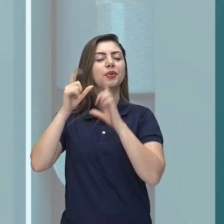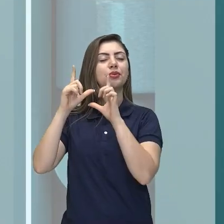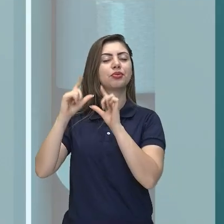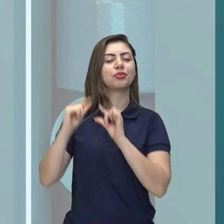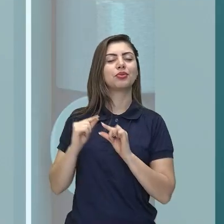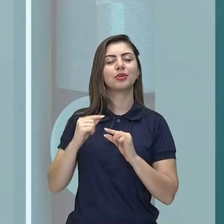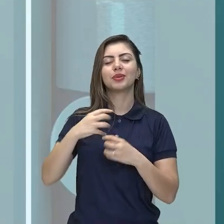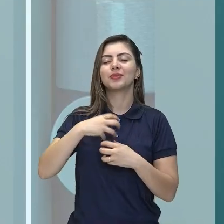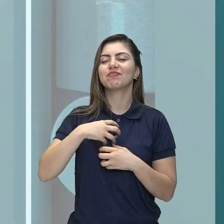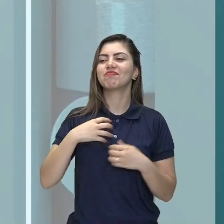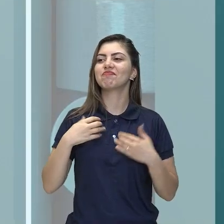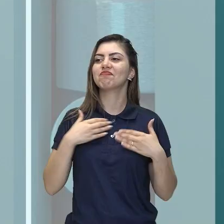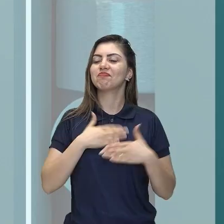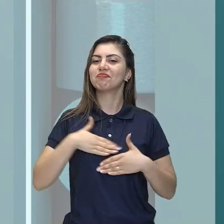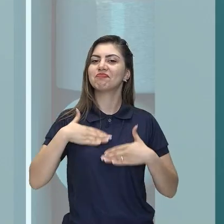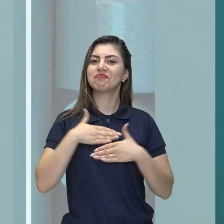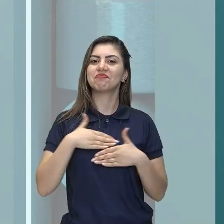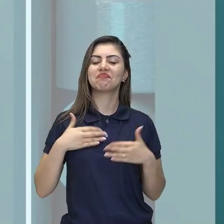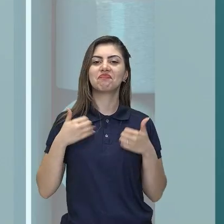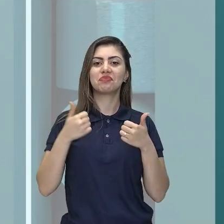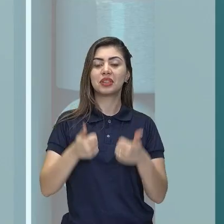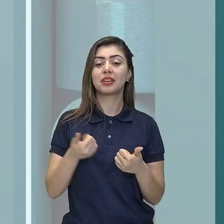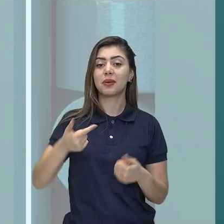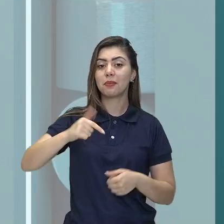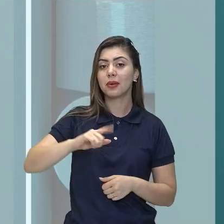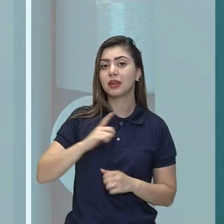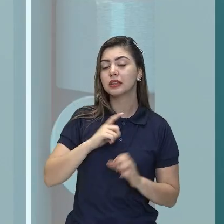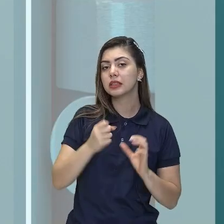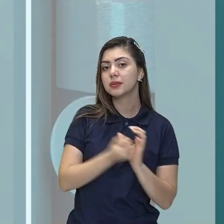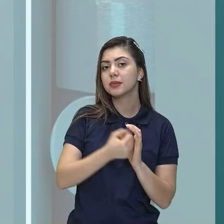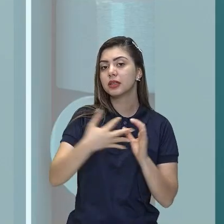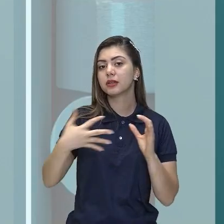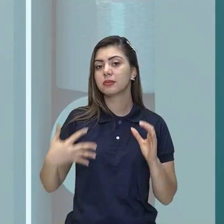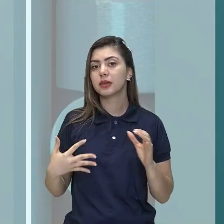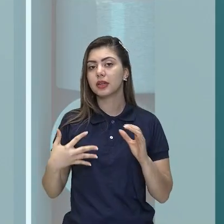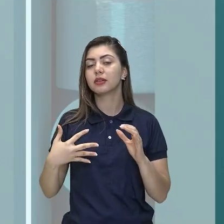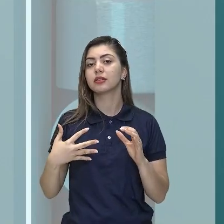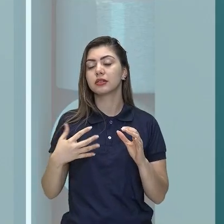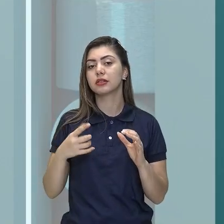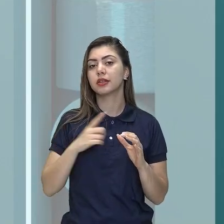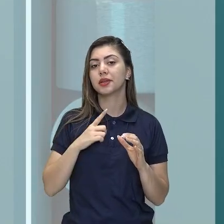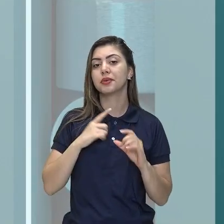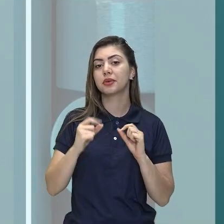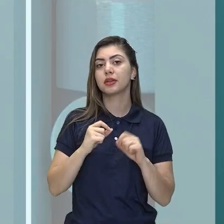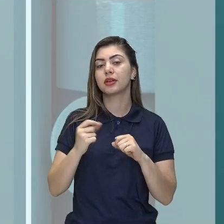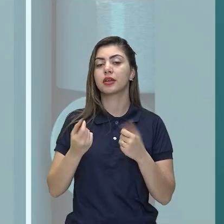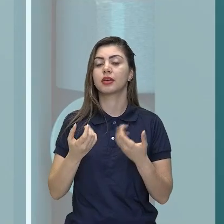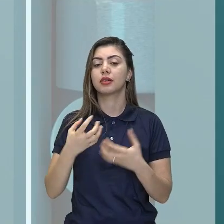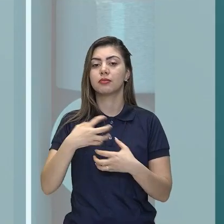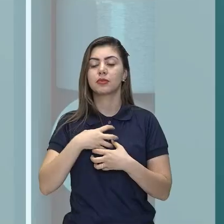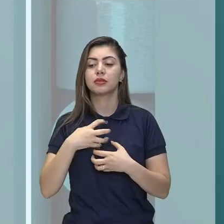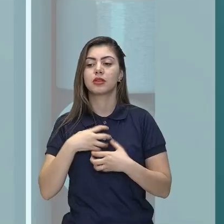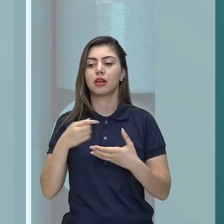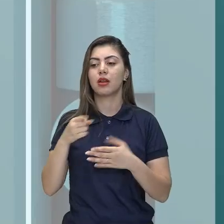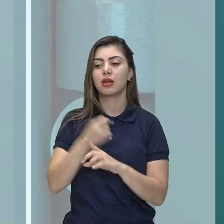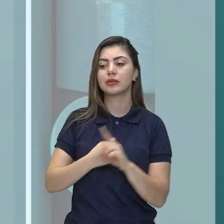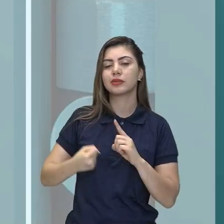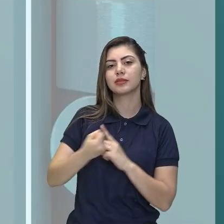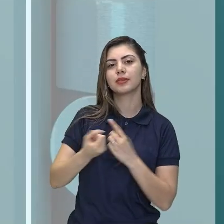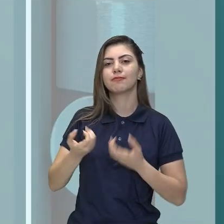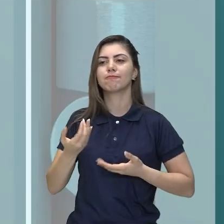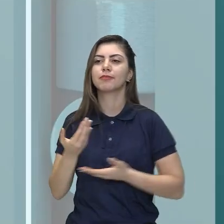bem, traz os aspectos emocionais e afetivos, como a socialização, né,